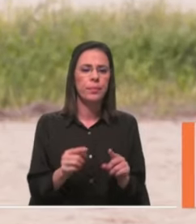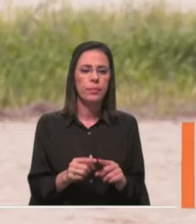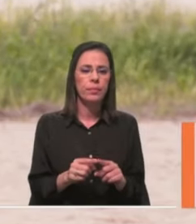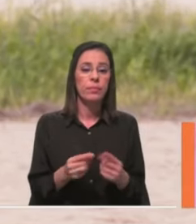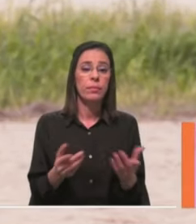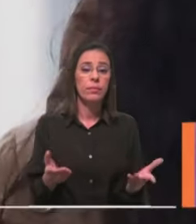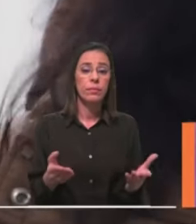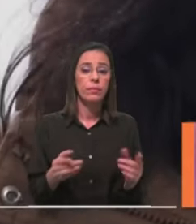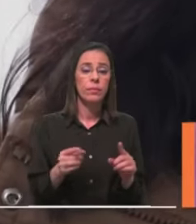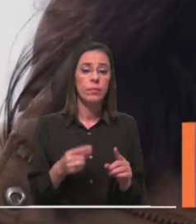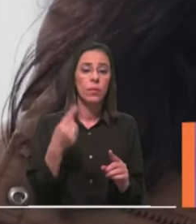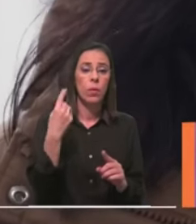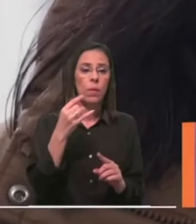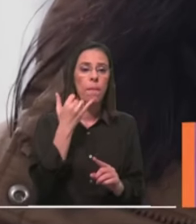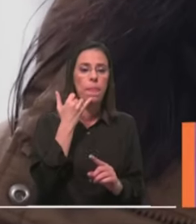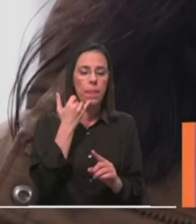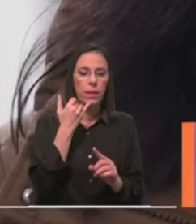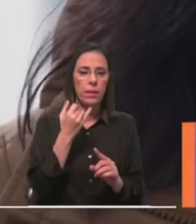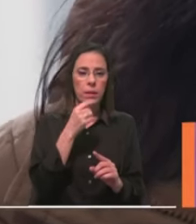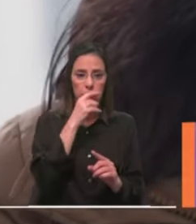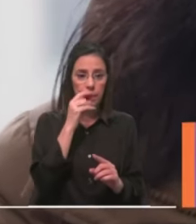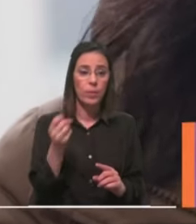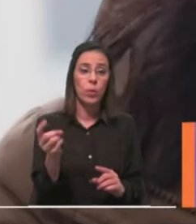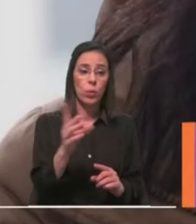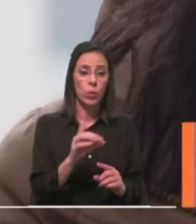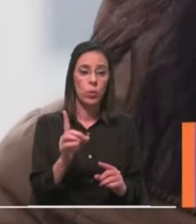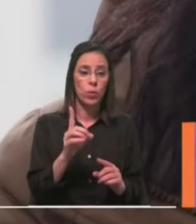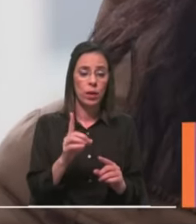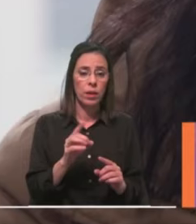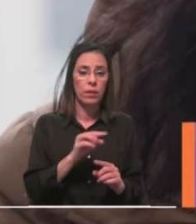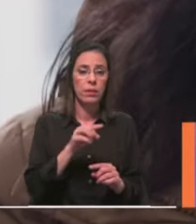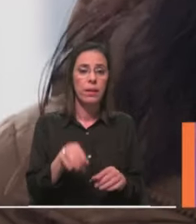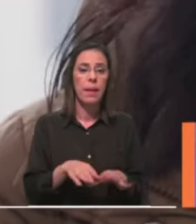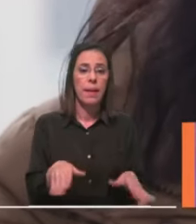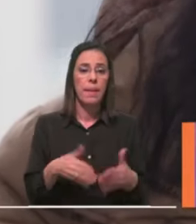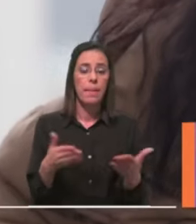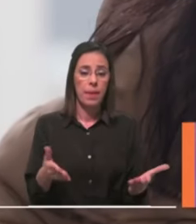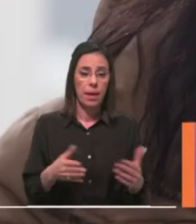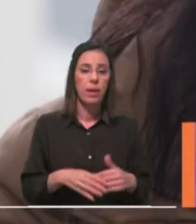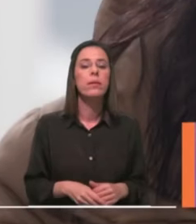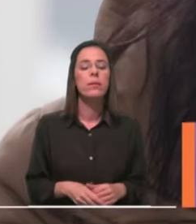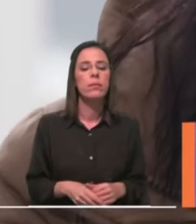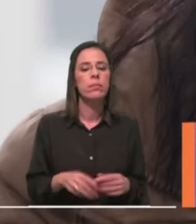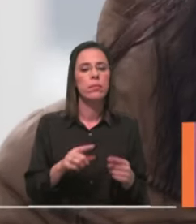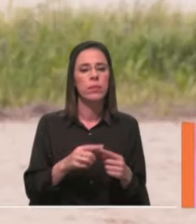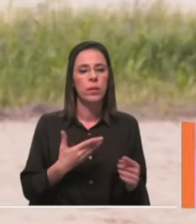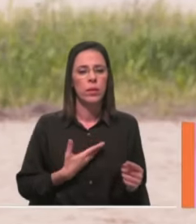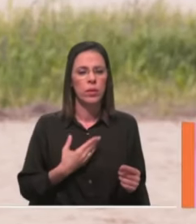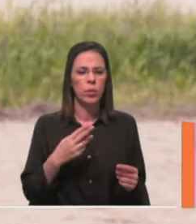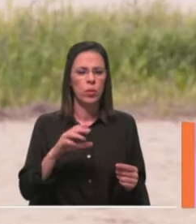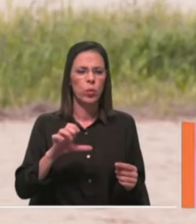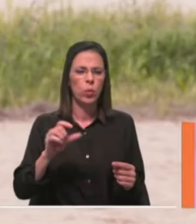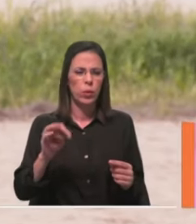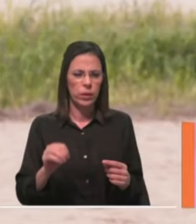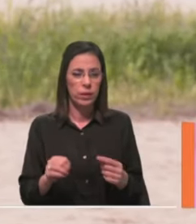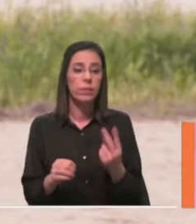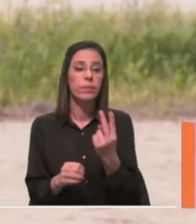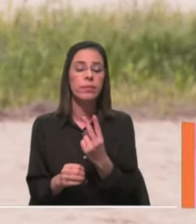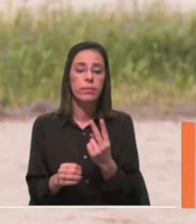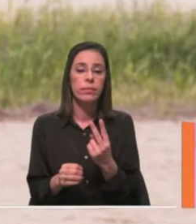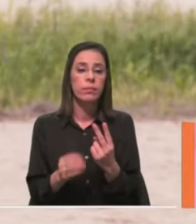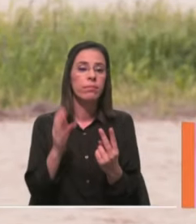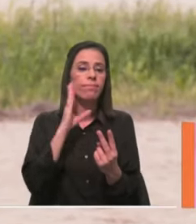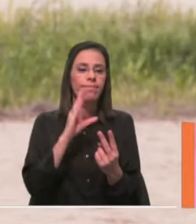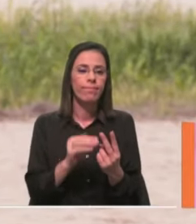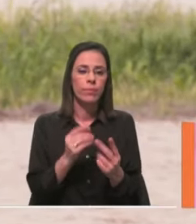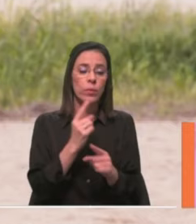que foi o único telemóvel dos seis meninos que veio à praia, além do Dux, não é? Não